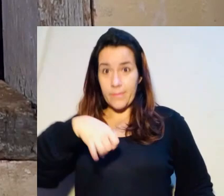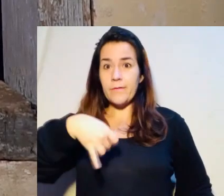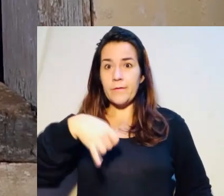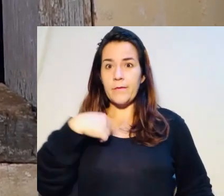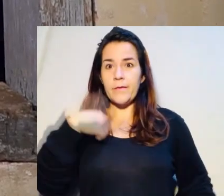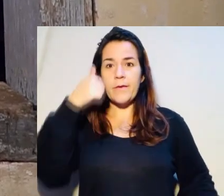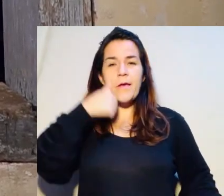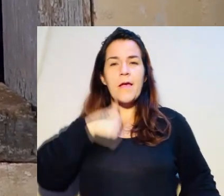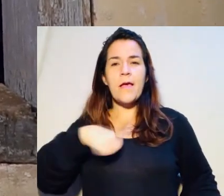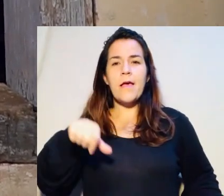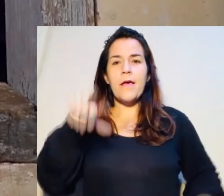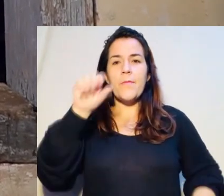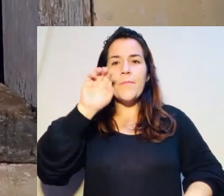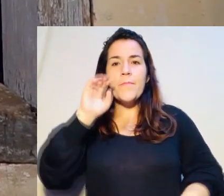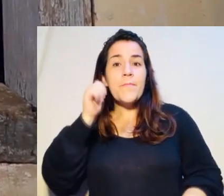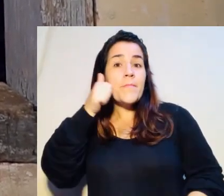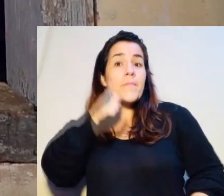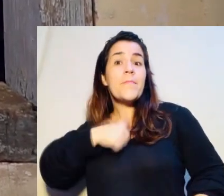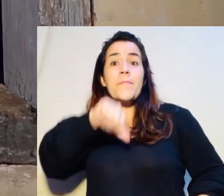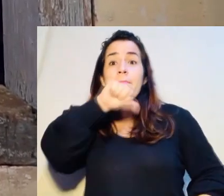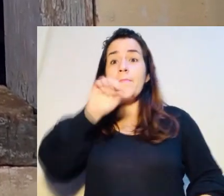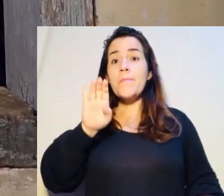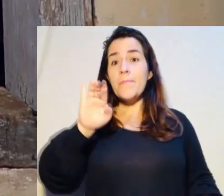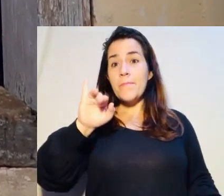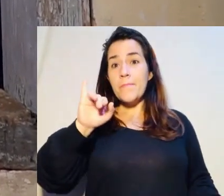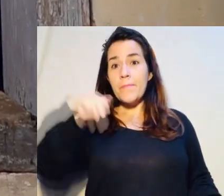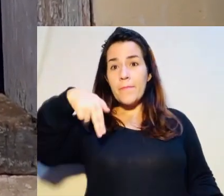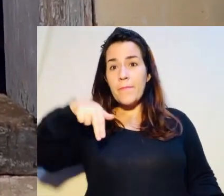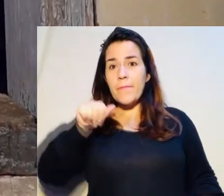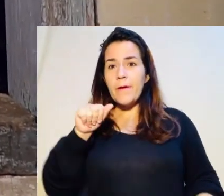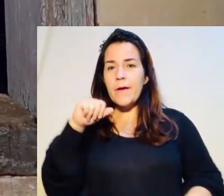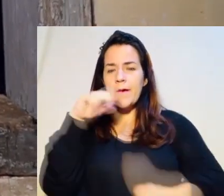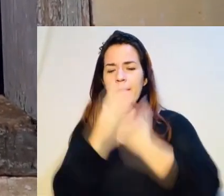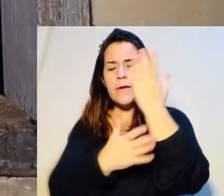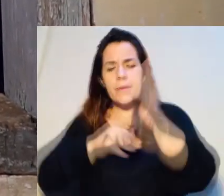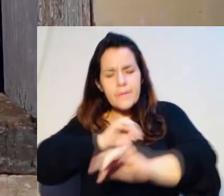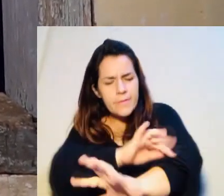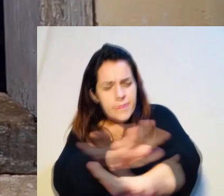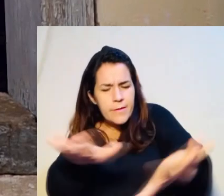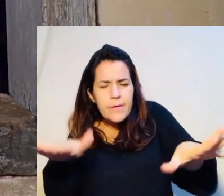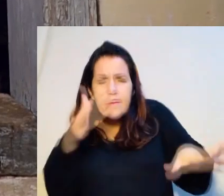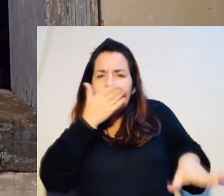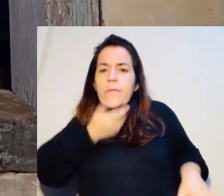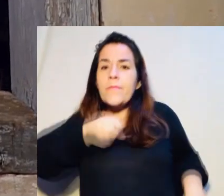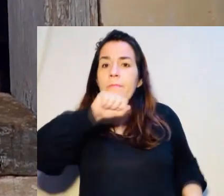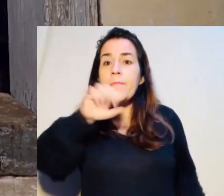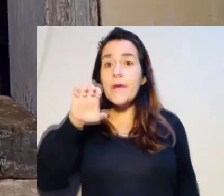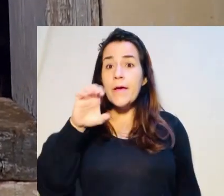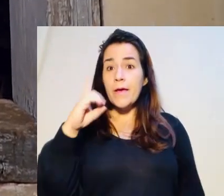sou cavalo de Mãe Bina. Sou cria do terreiro do pai Eduardo.